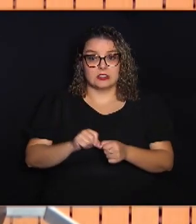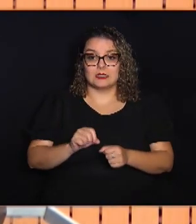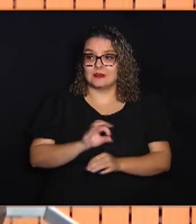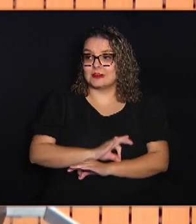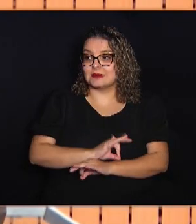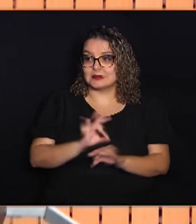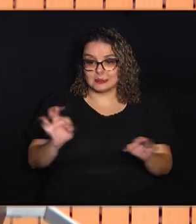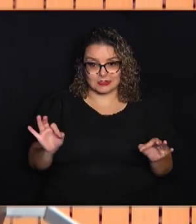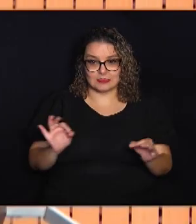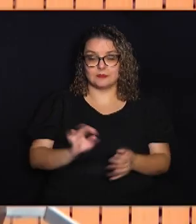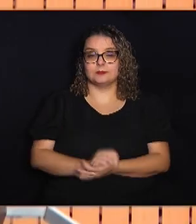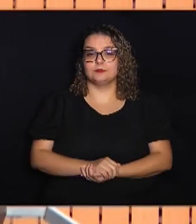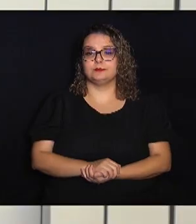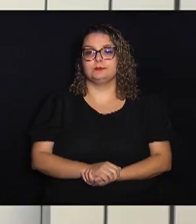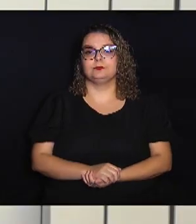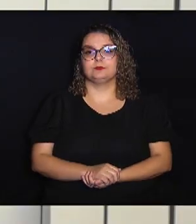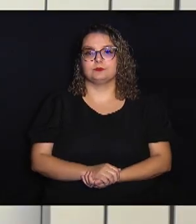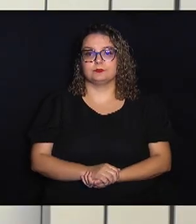nada.